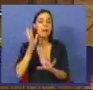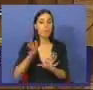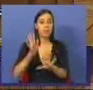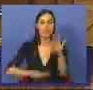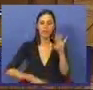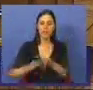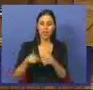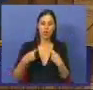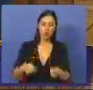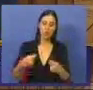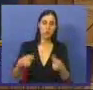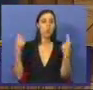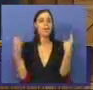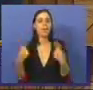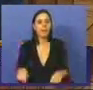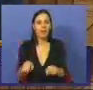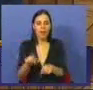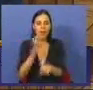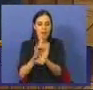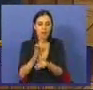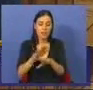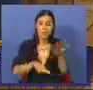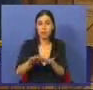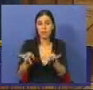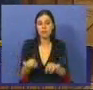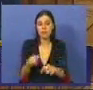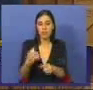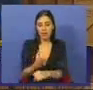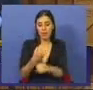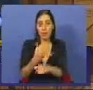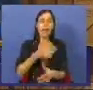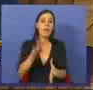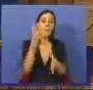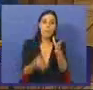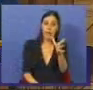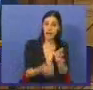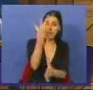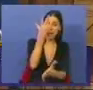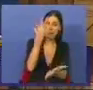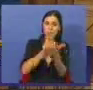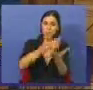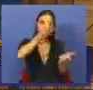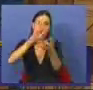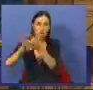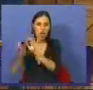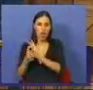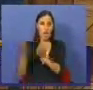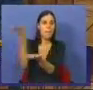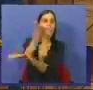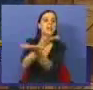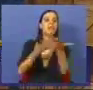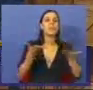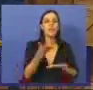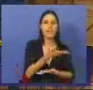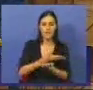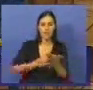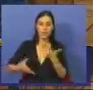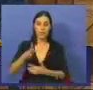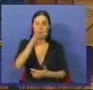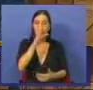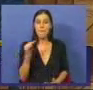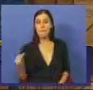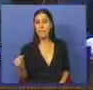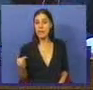fazer e os custos que têm nessas operações. Quer-se criar, sob a lógica do mercado, Estado